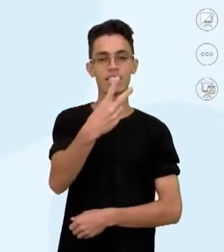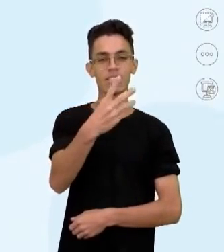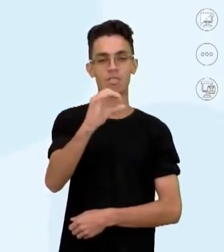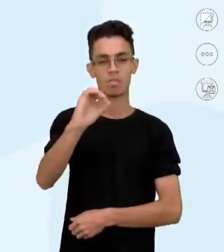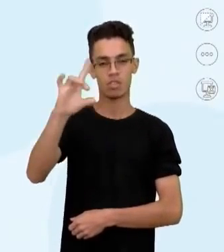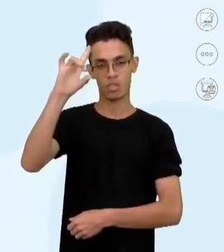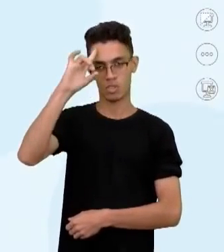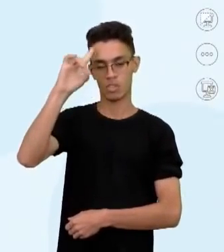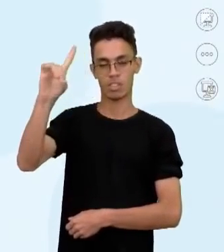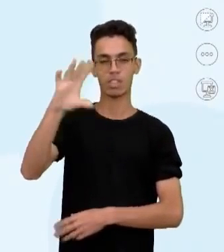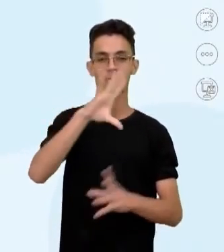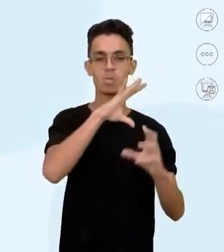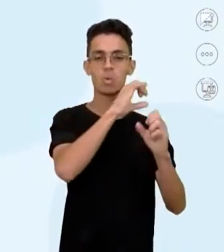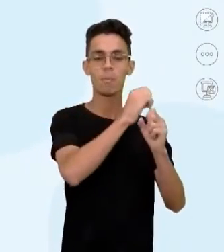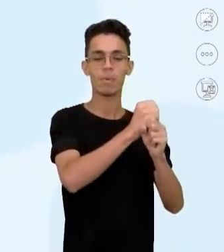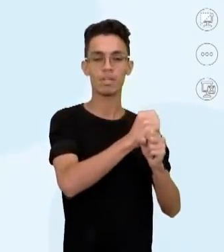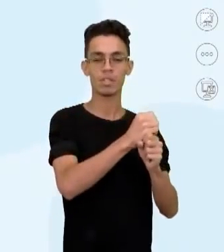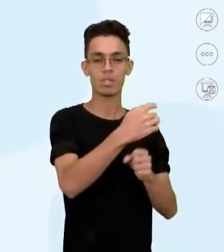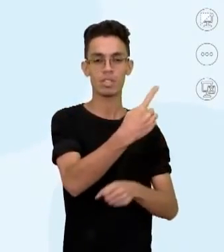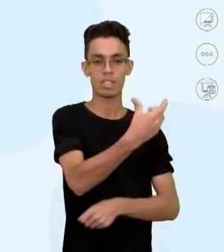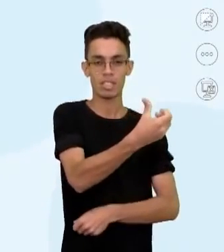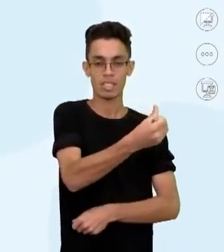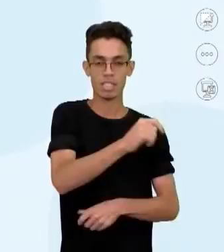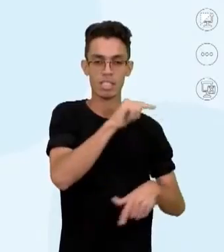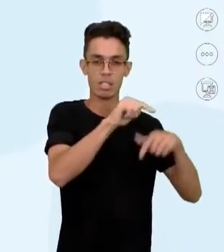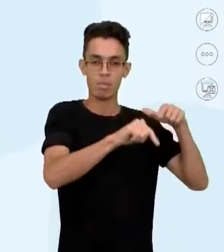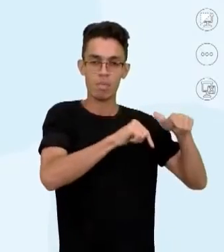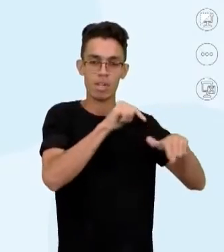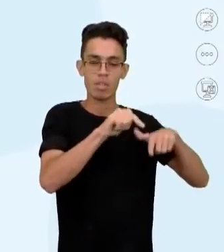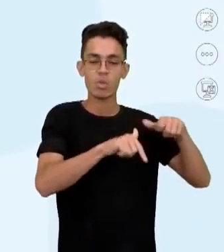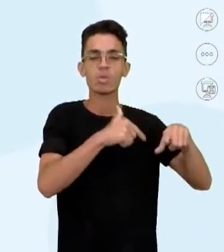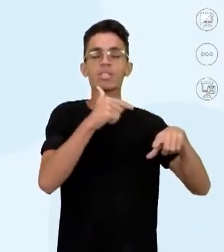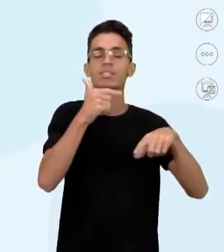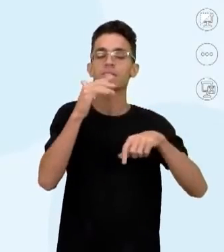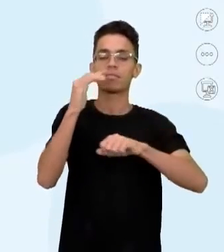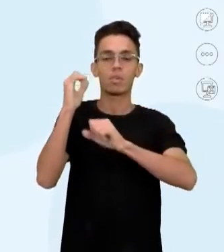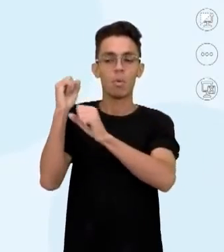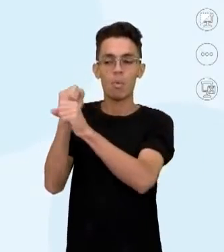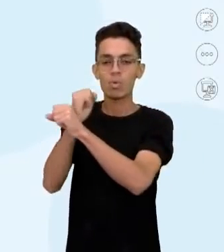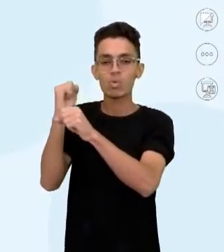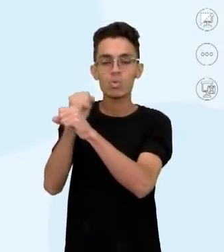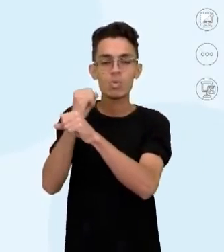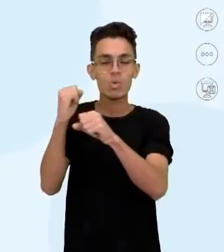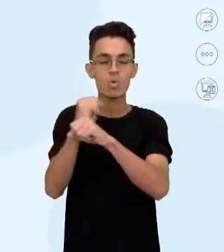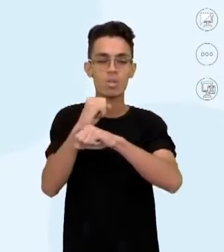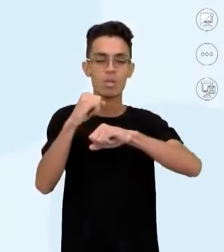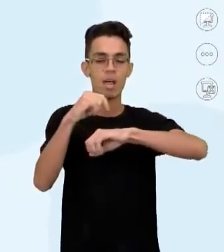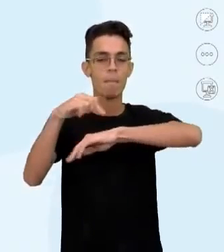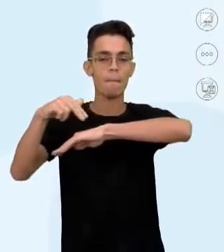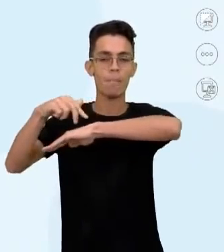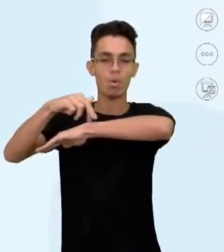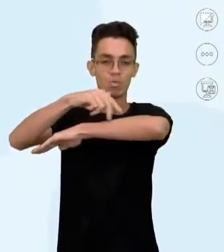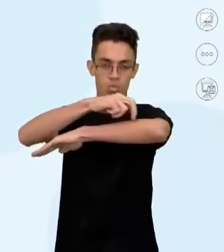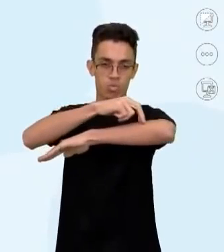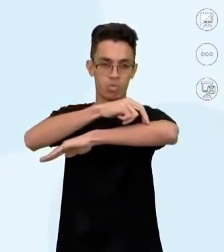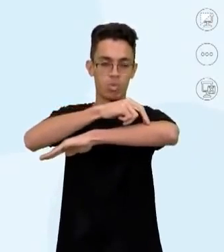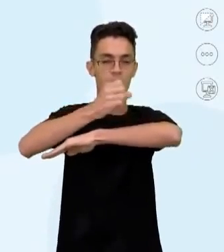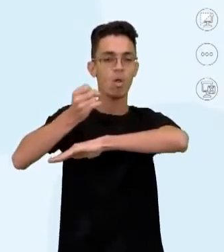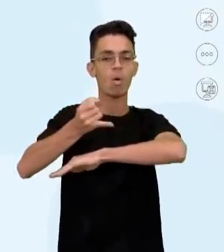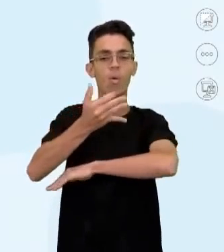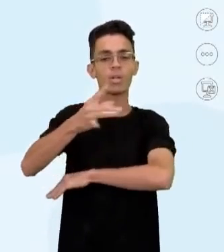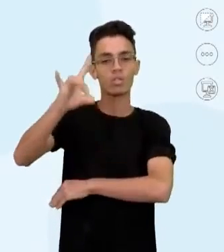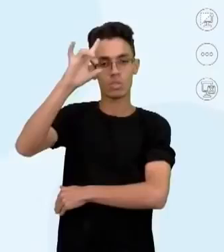dias, 16 trabalhadores fazem um serviço aí, faz a ponte. Agora, eu quero saber quantos